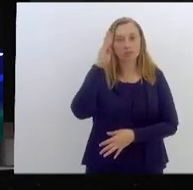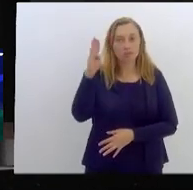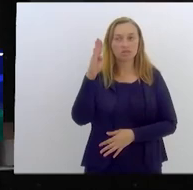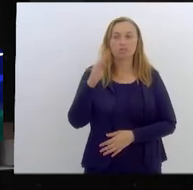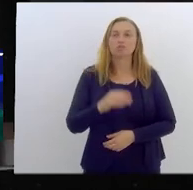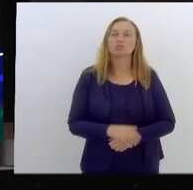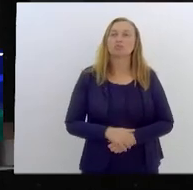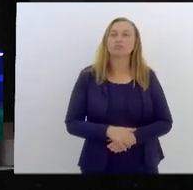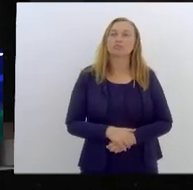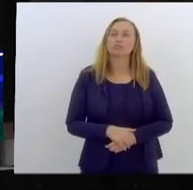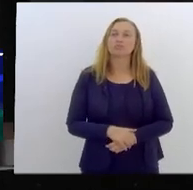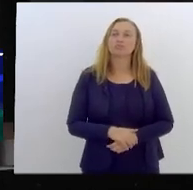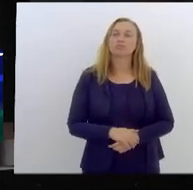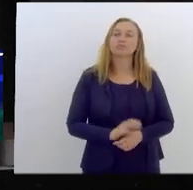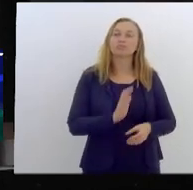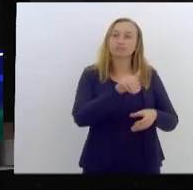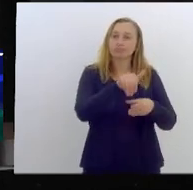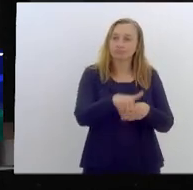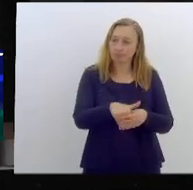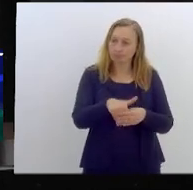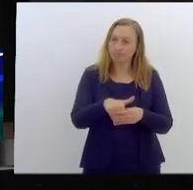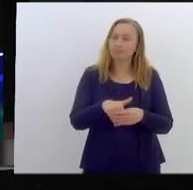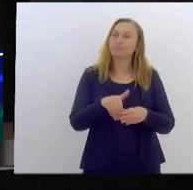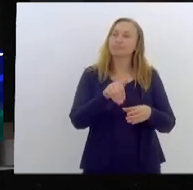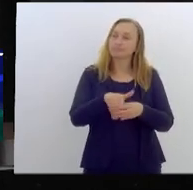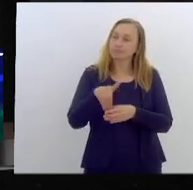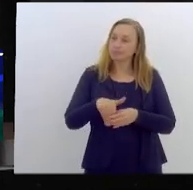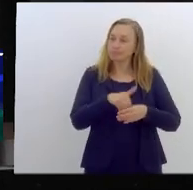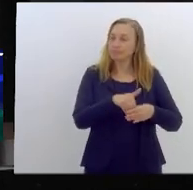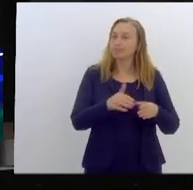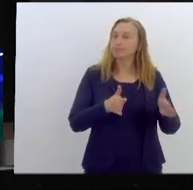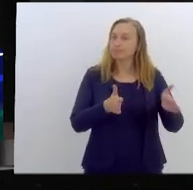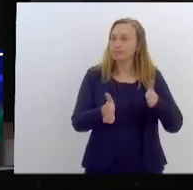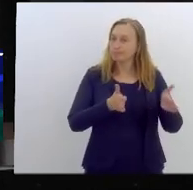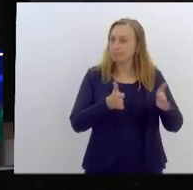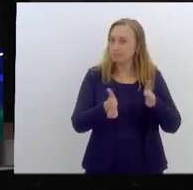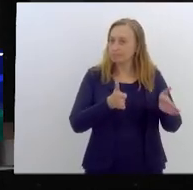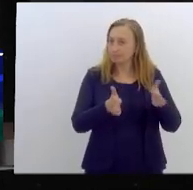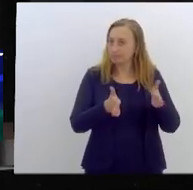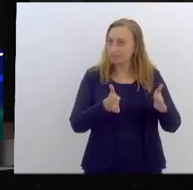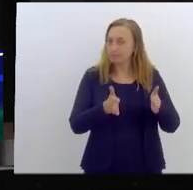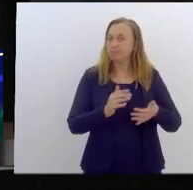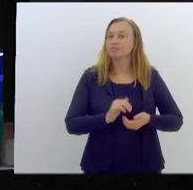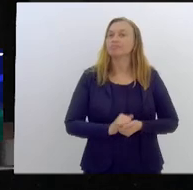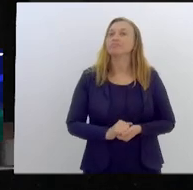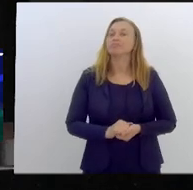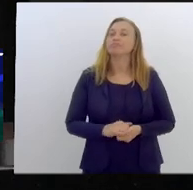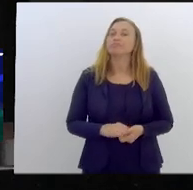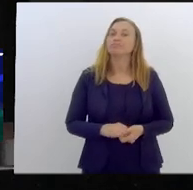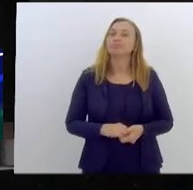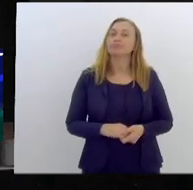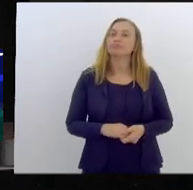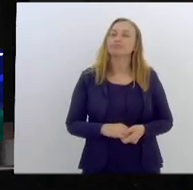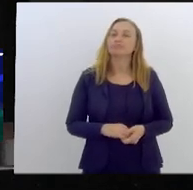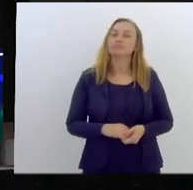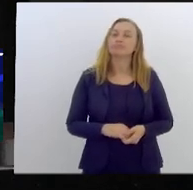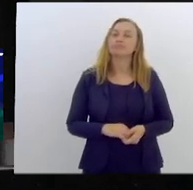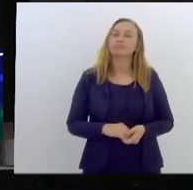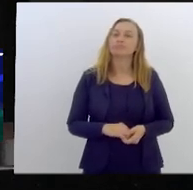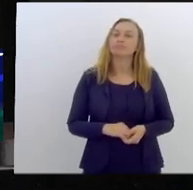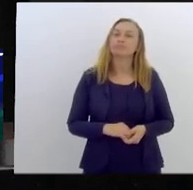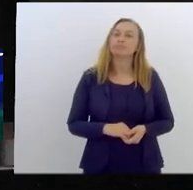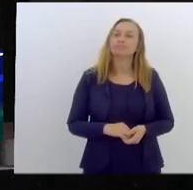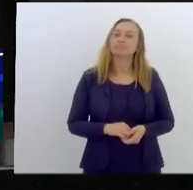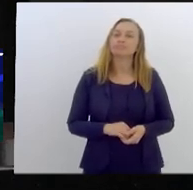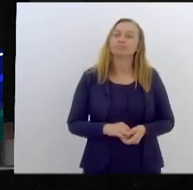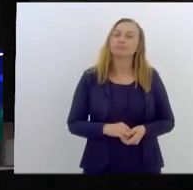principalmente nas campanhas, não é, das majoritárias, em que os seus